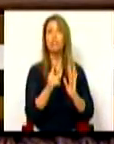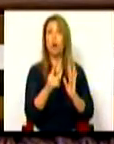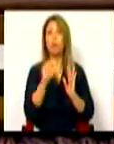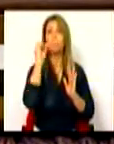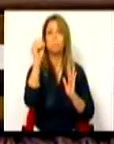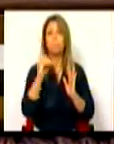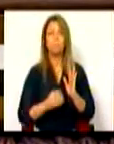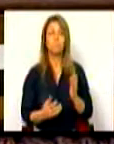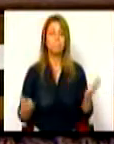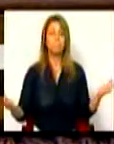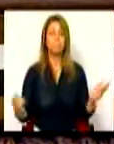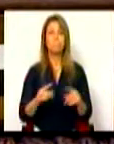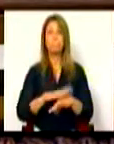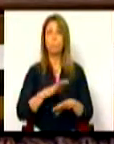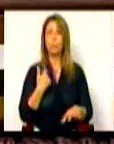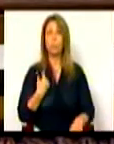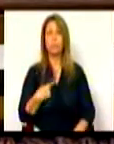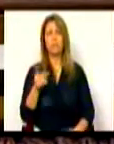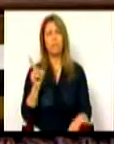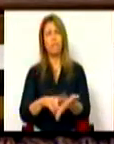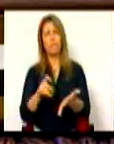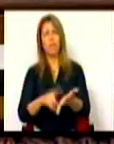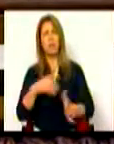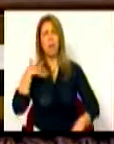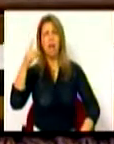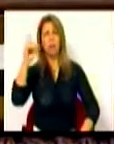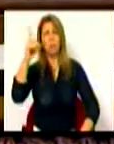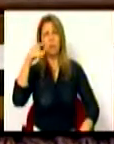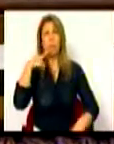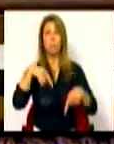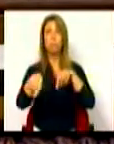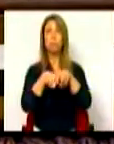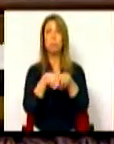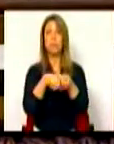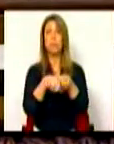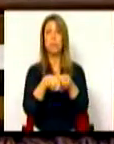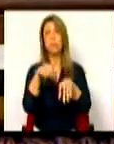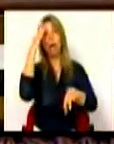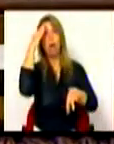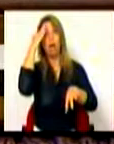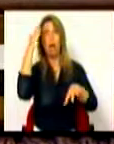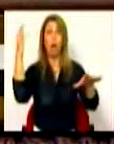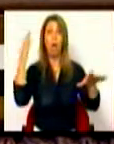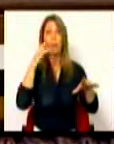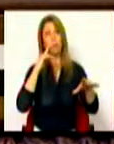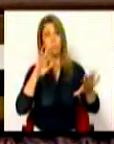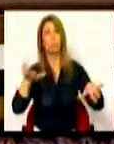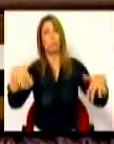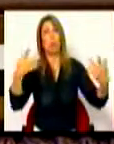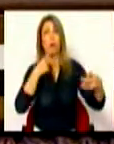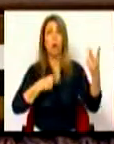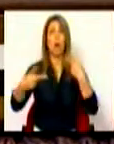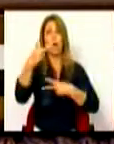é com esta falta de autoridade política que se permitem não só criticar o